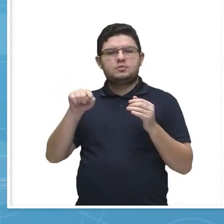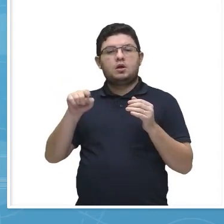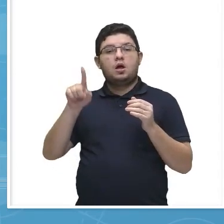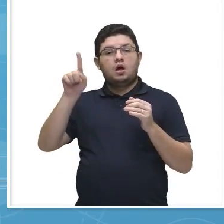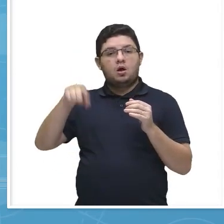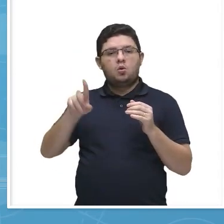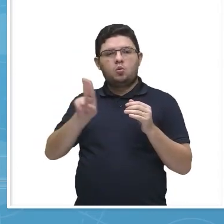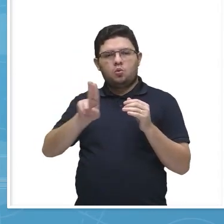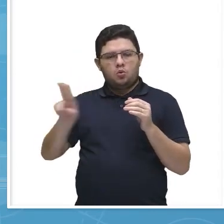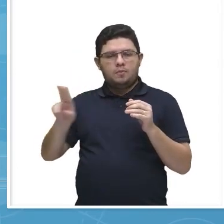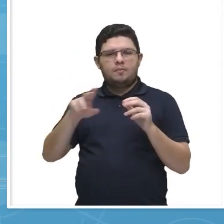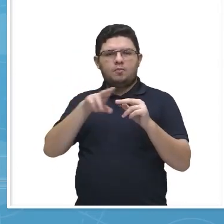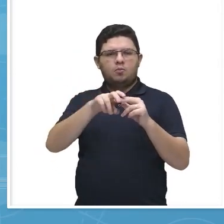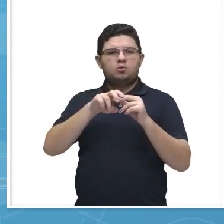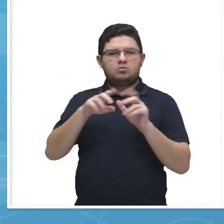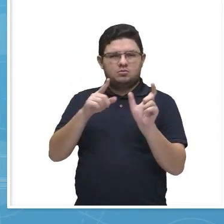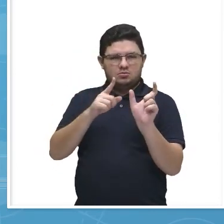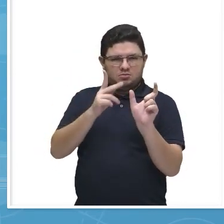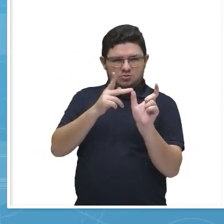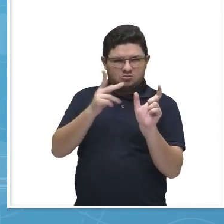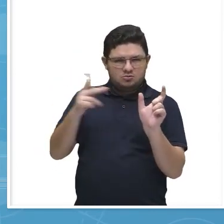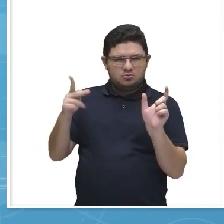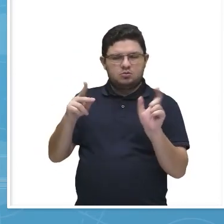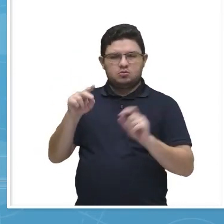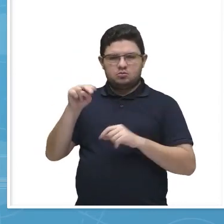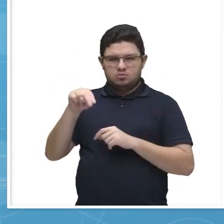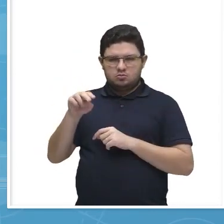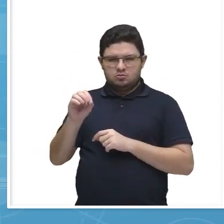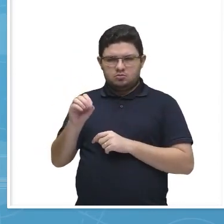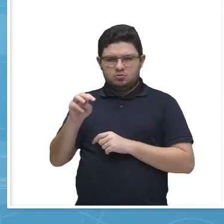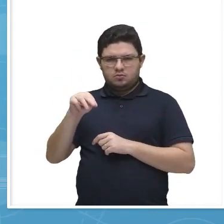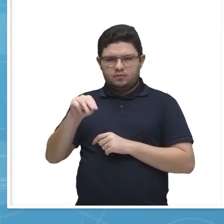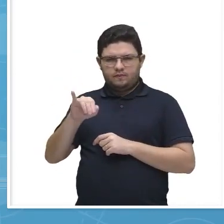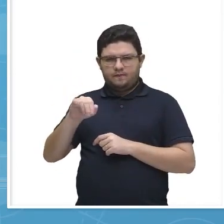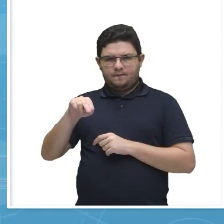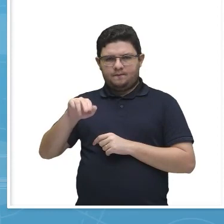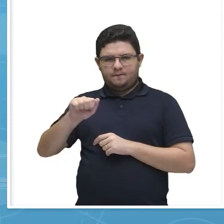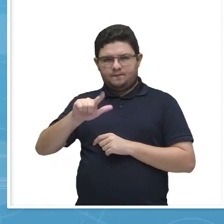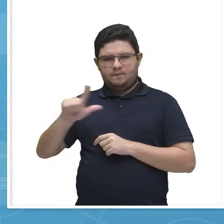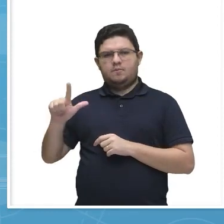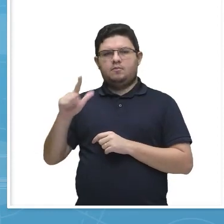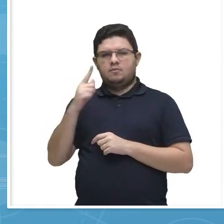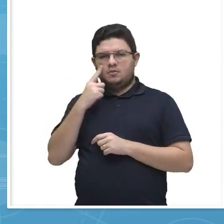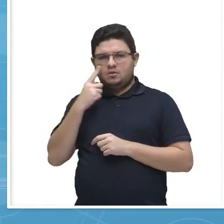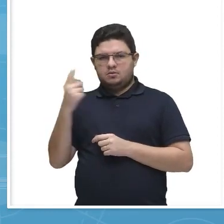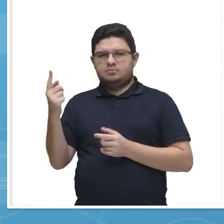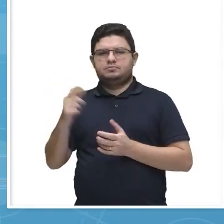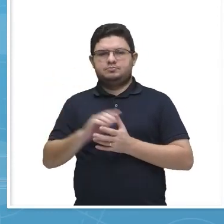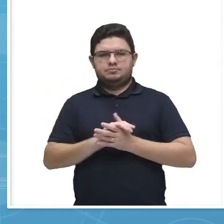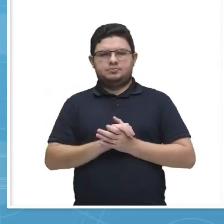um nome, eu vou chamar ou no caso, esse predicado de